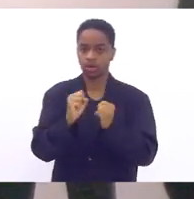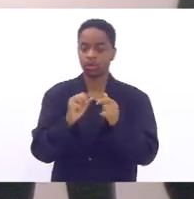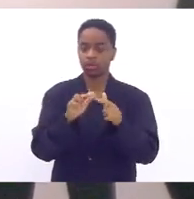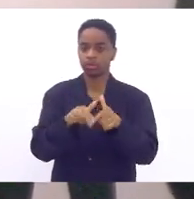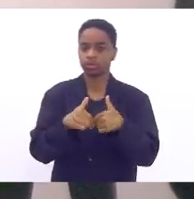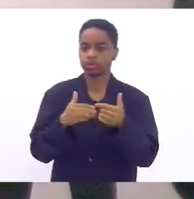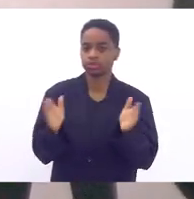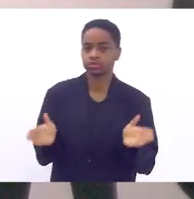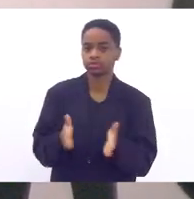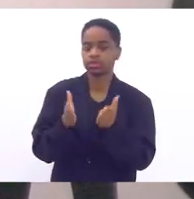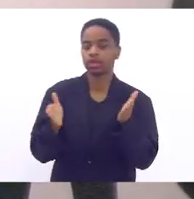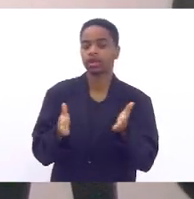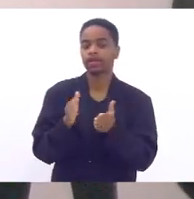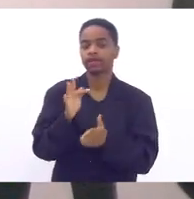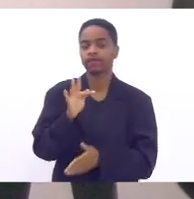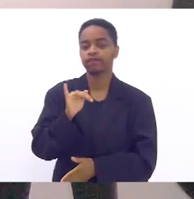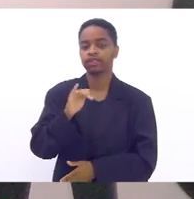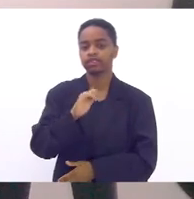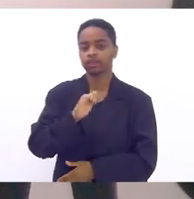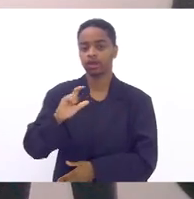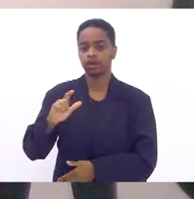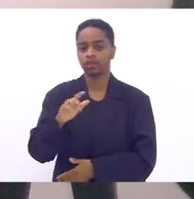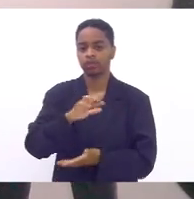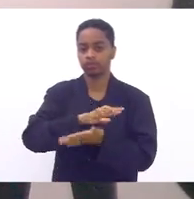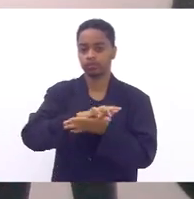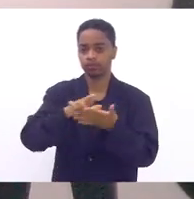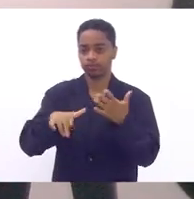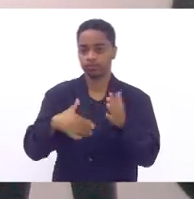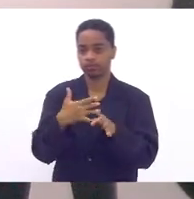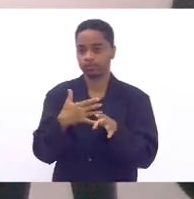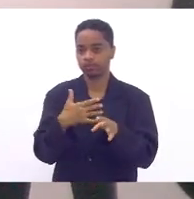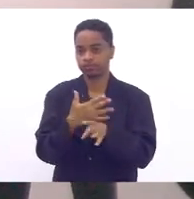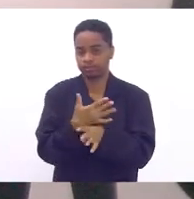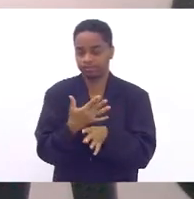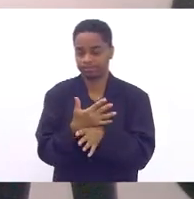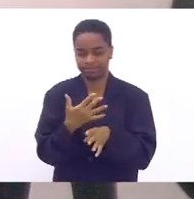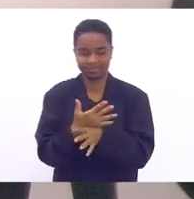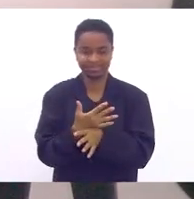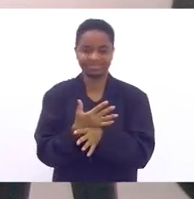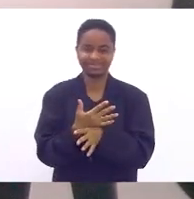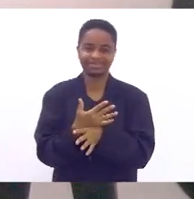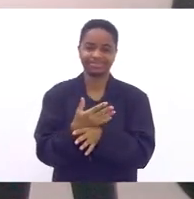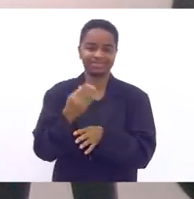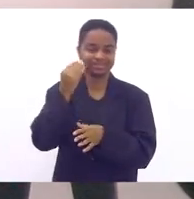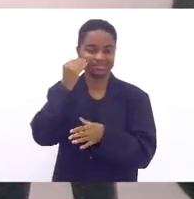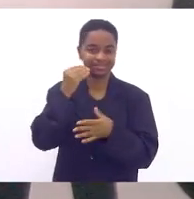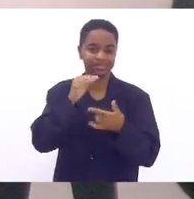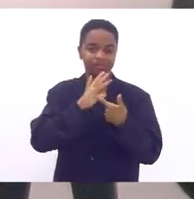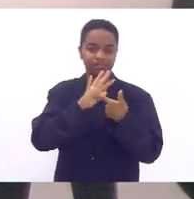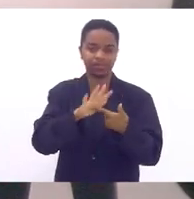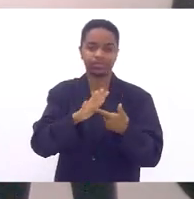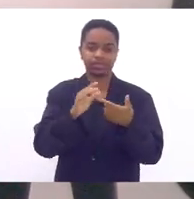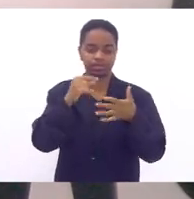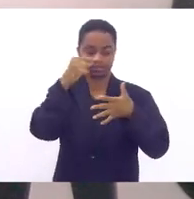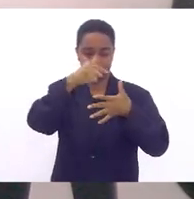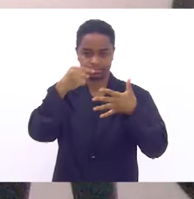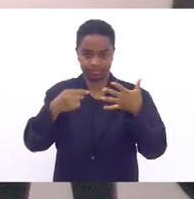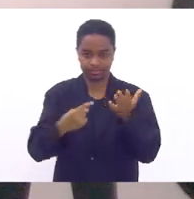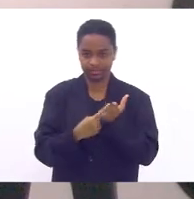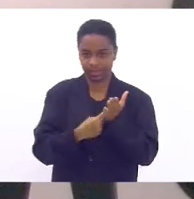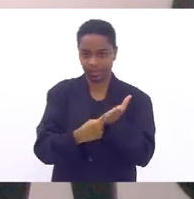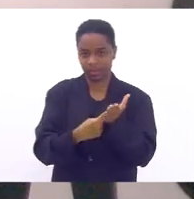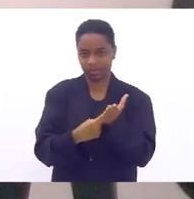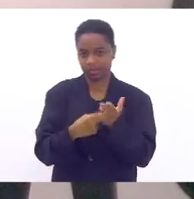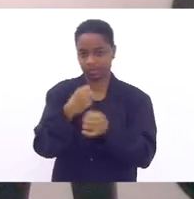incentivo fiscal a diversos municípios que lá foram elencados num compromisso de eh no próximo ano